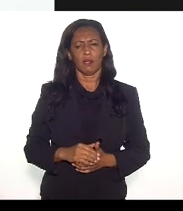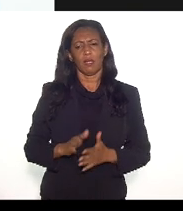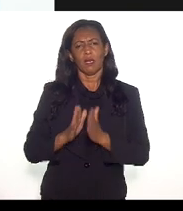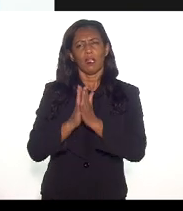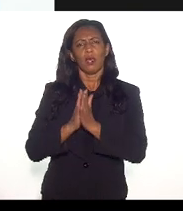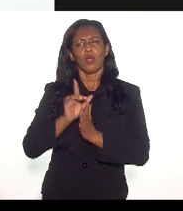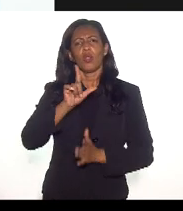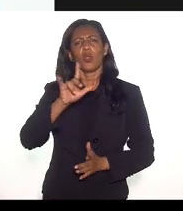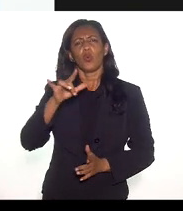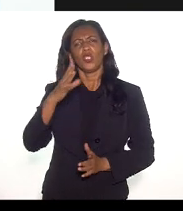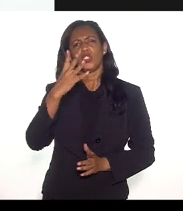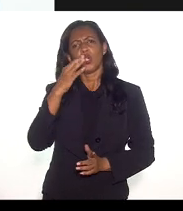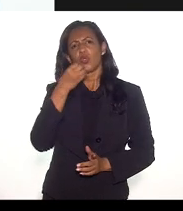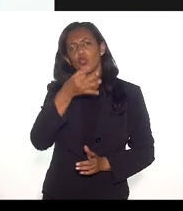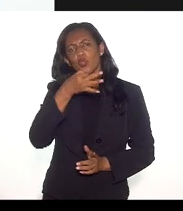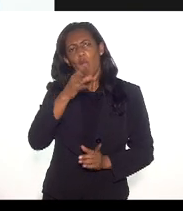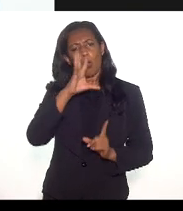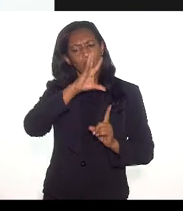por favor.